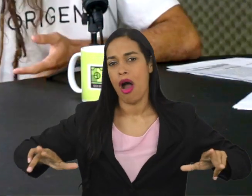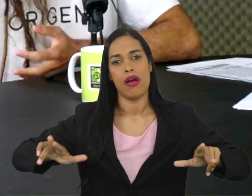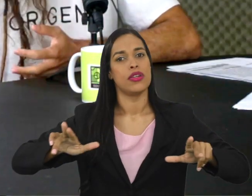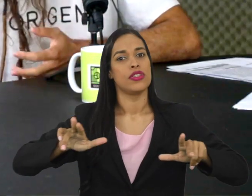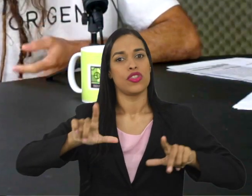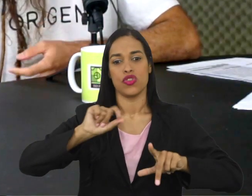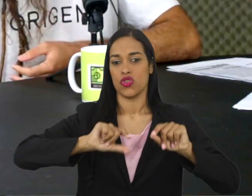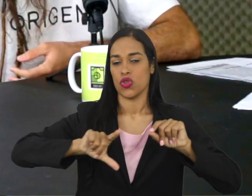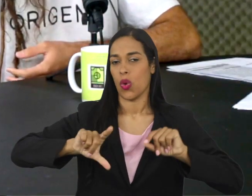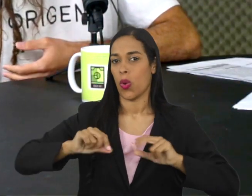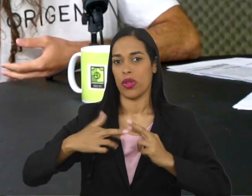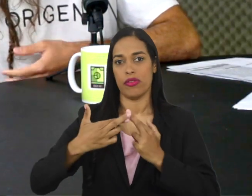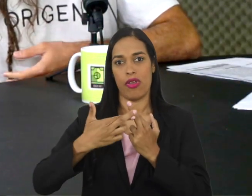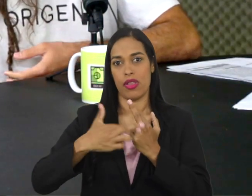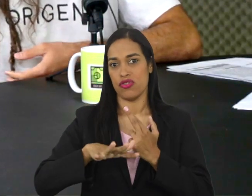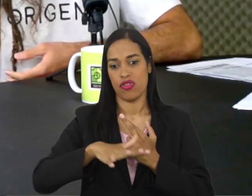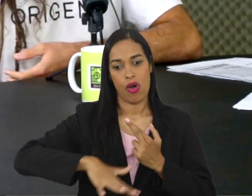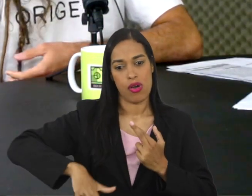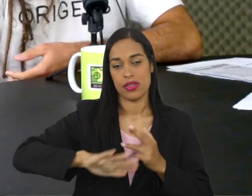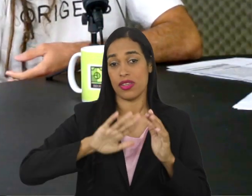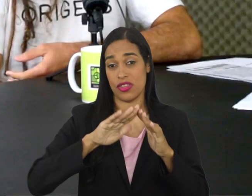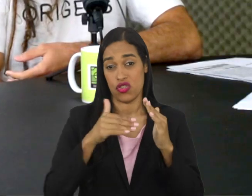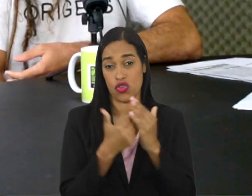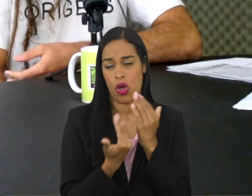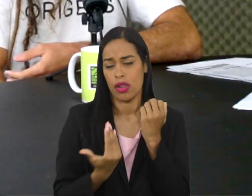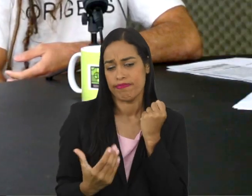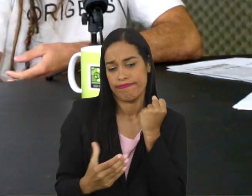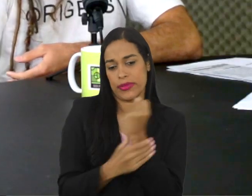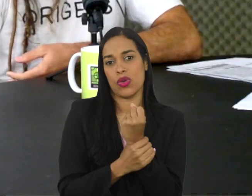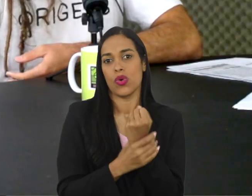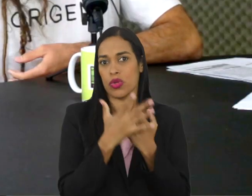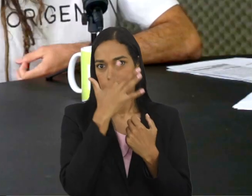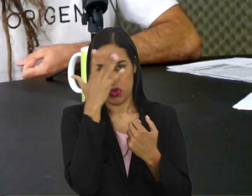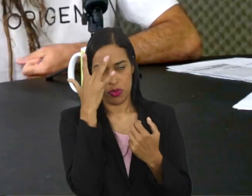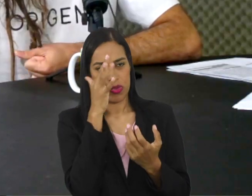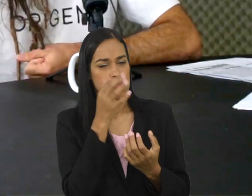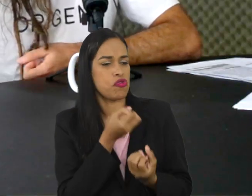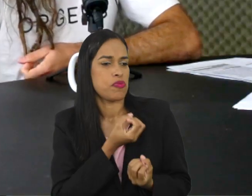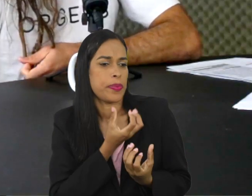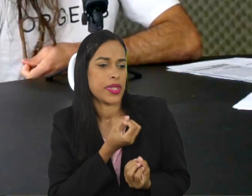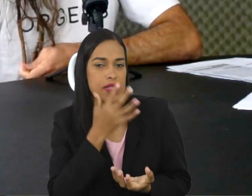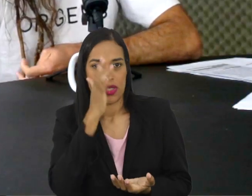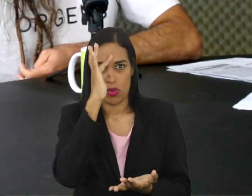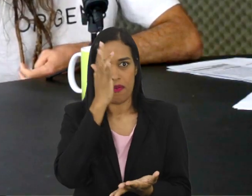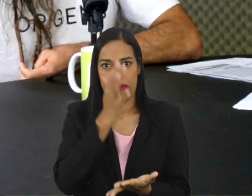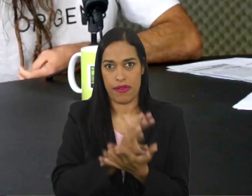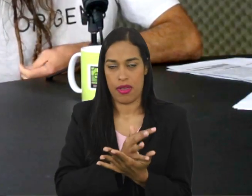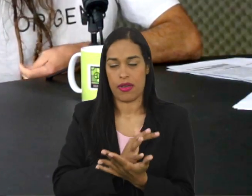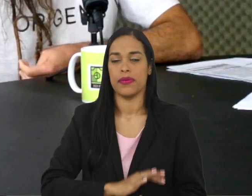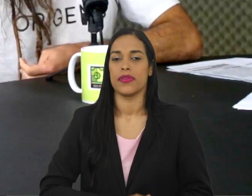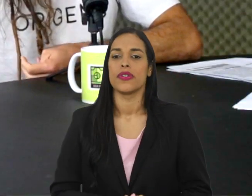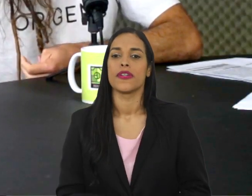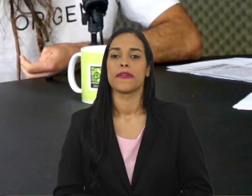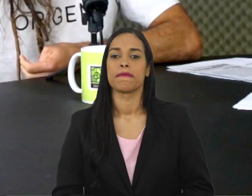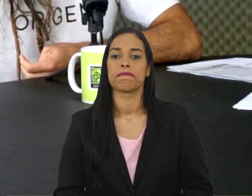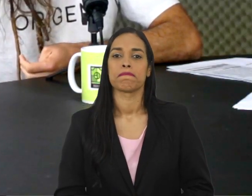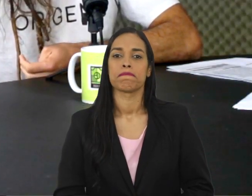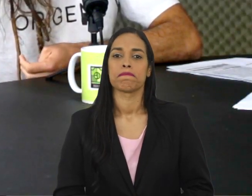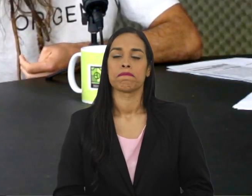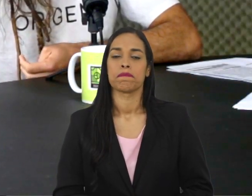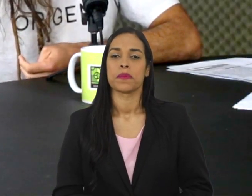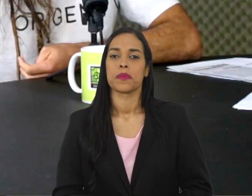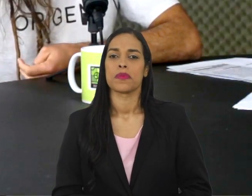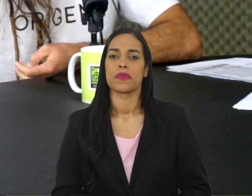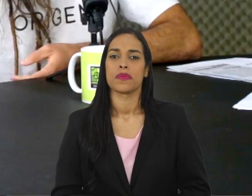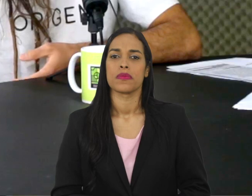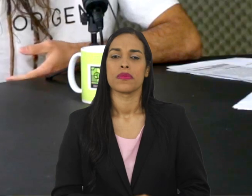espectros religiosos. Claro, né? A escola é um ambiente laico, né? É um ambiente seguro para que as pessoas possam expressar a sua religião. Exato.